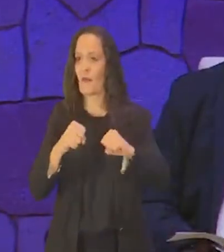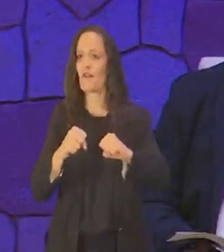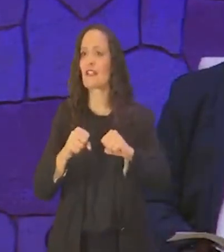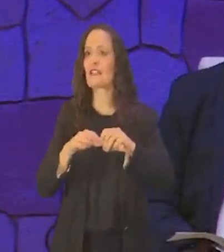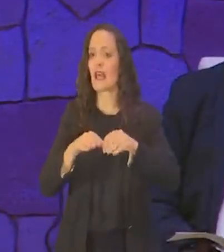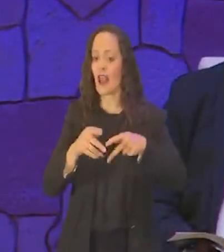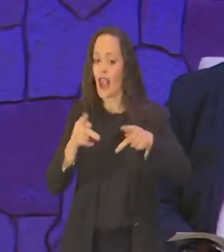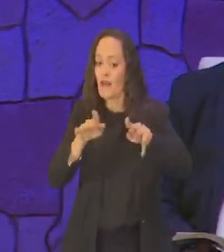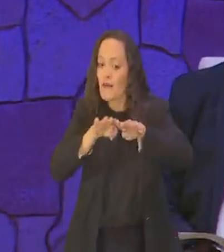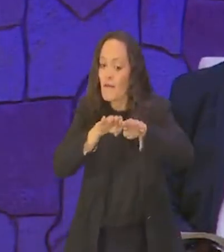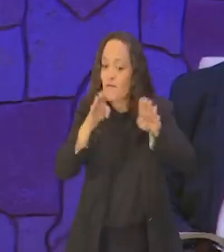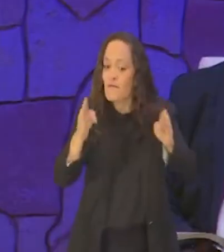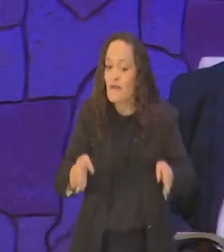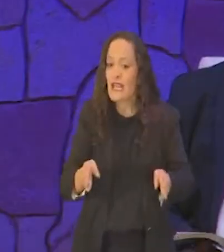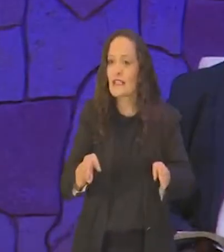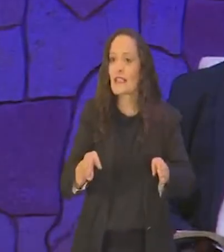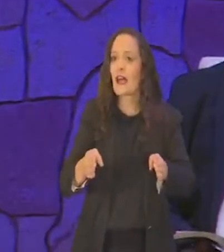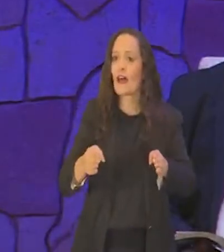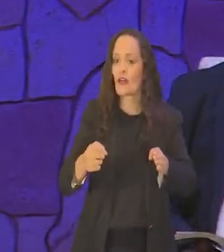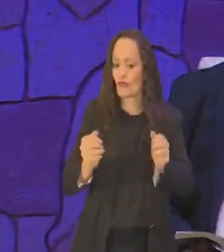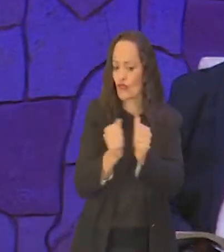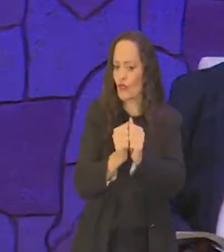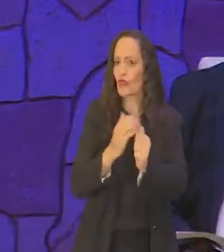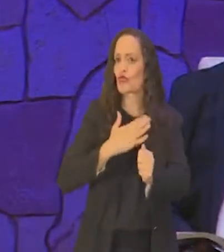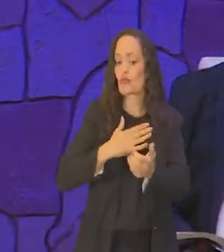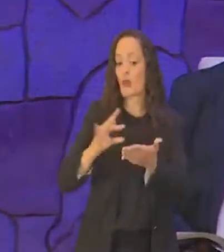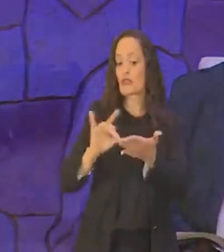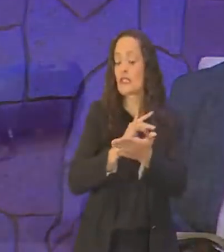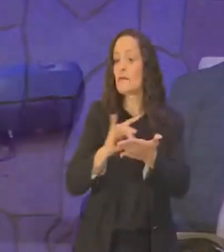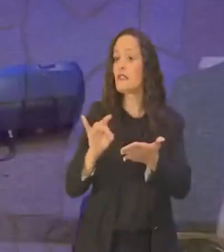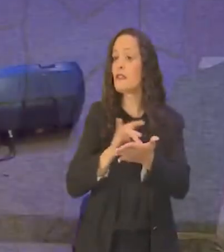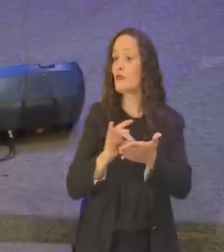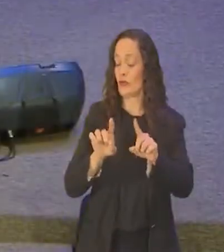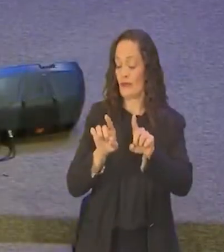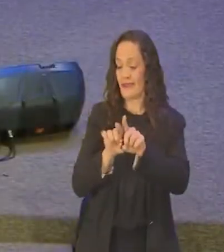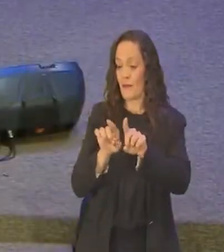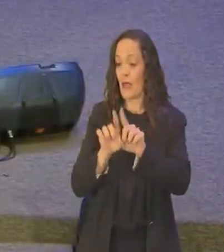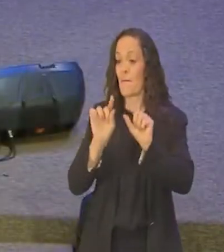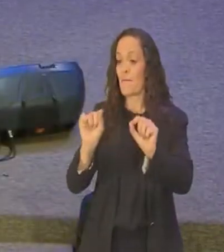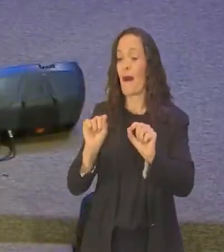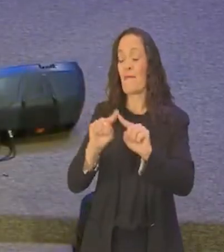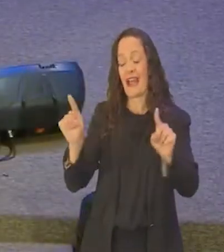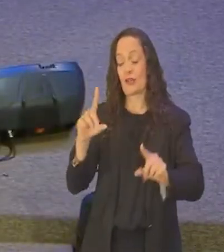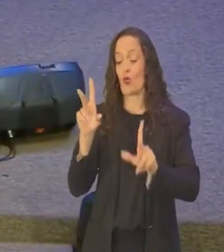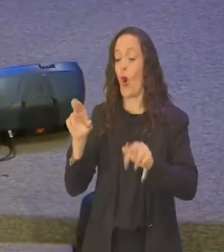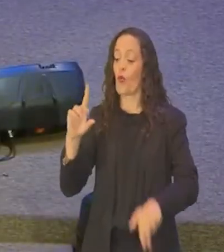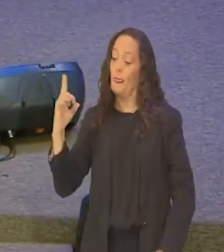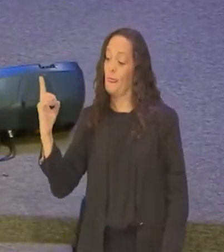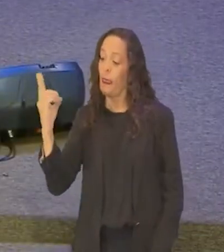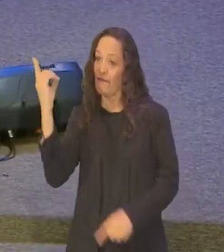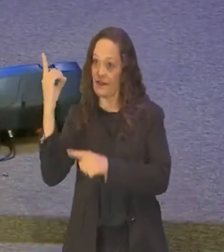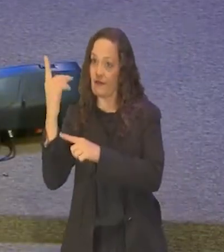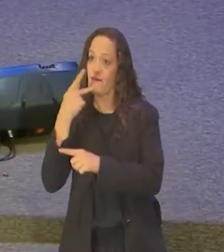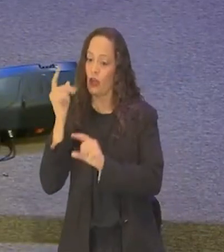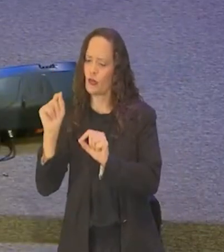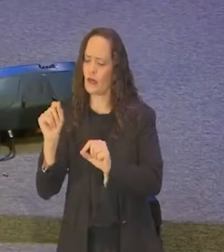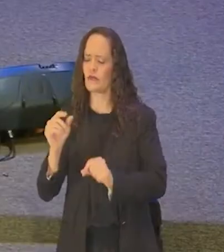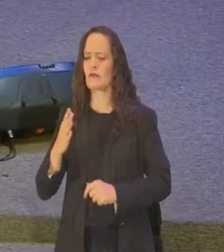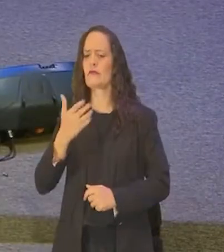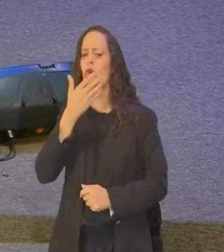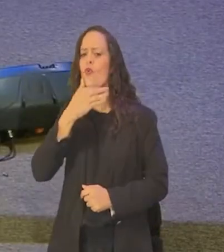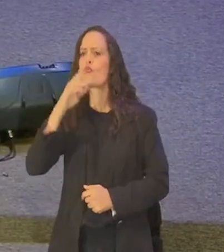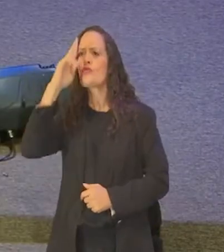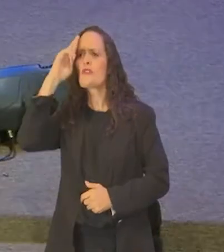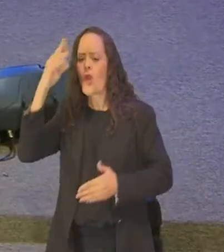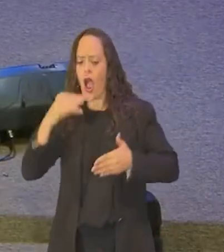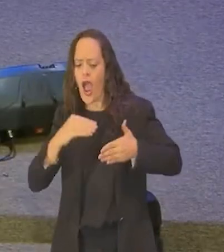meu cálice transborda. Outra parte, Davi, ele vai dizer que o Senhor o